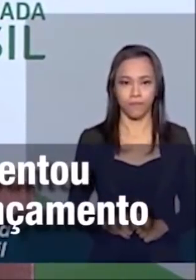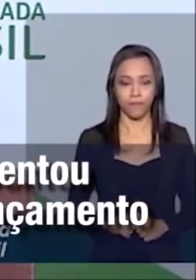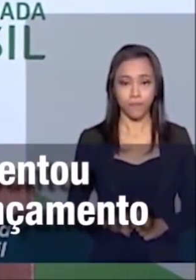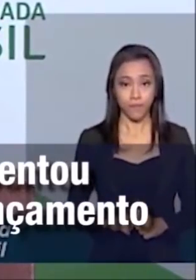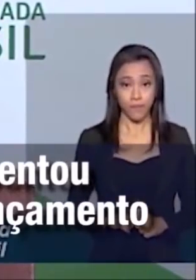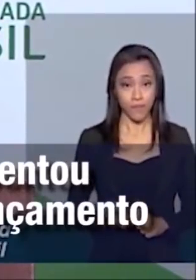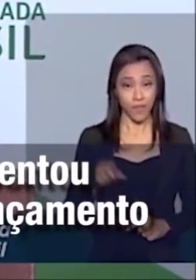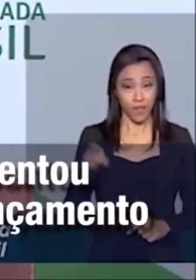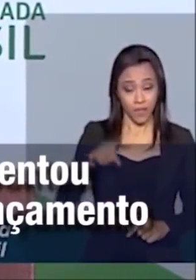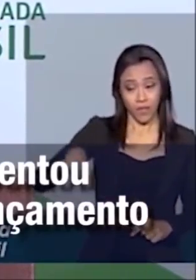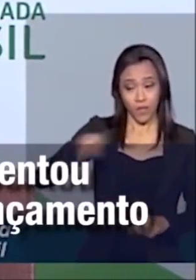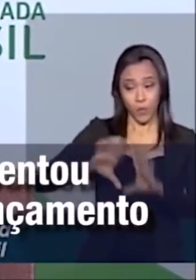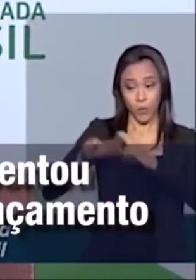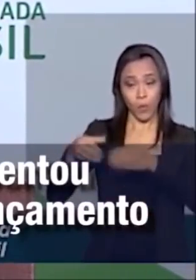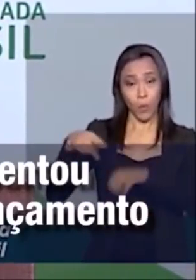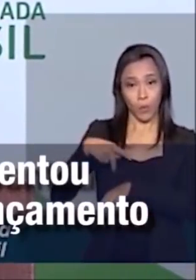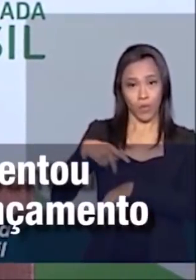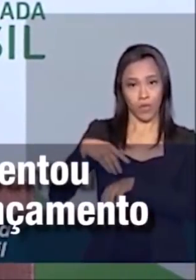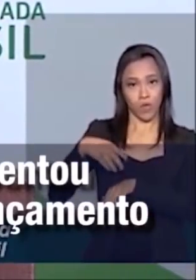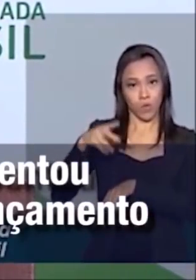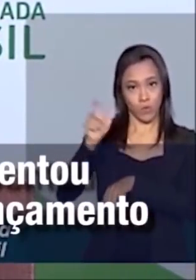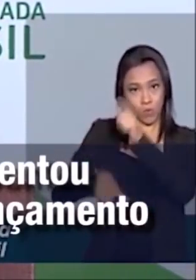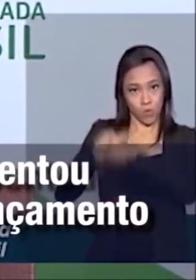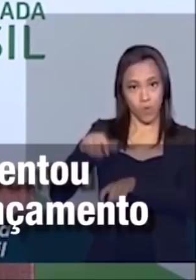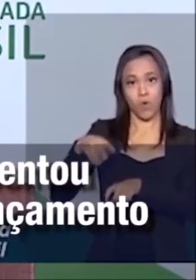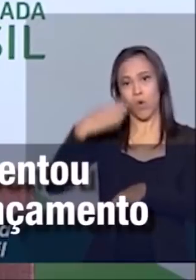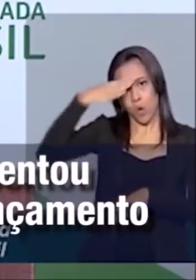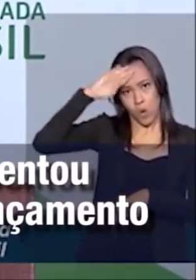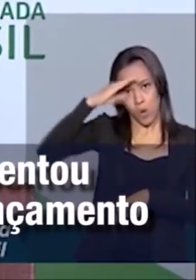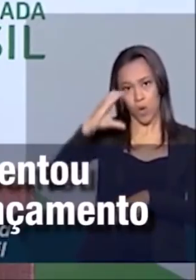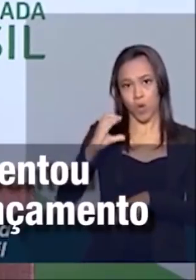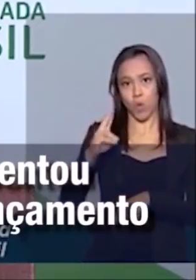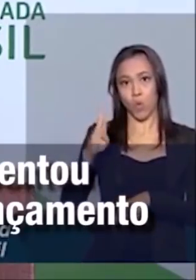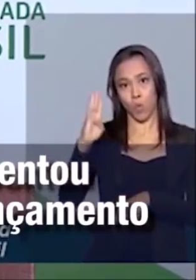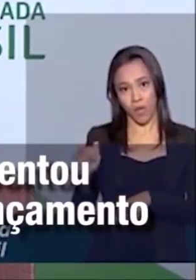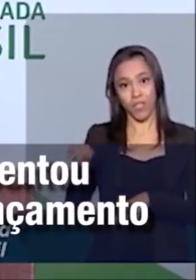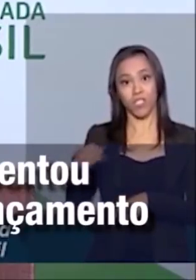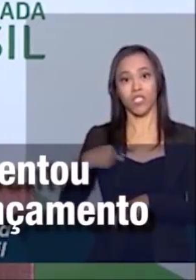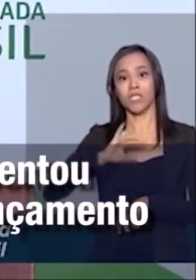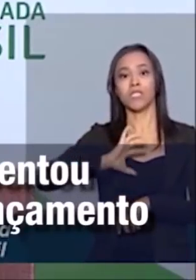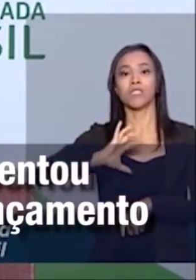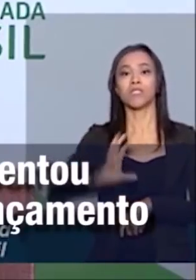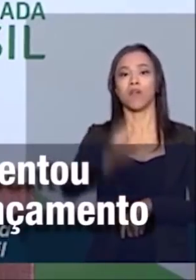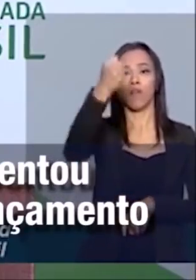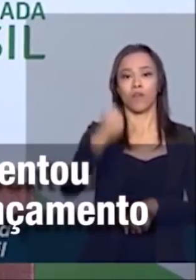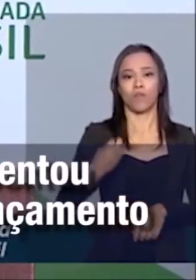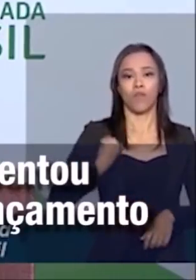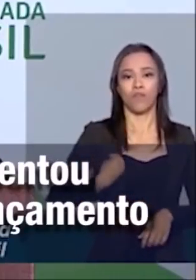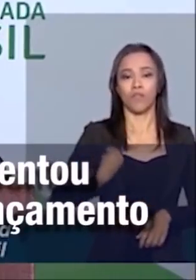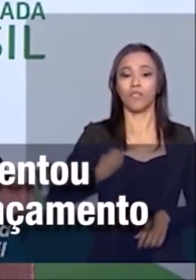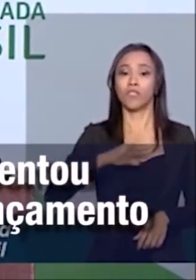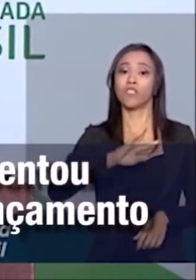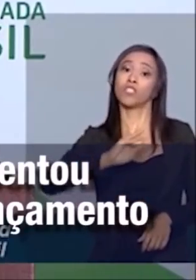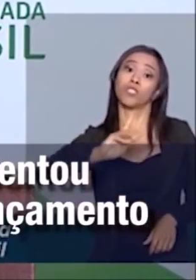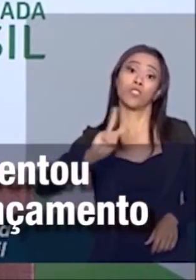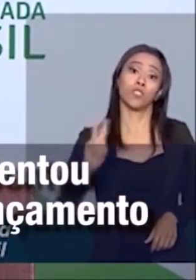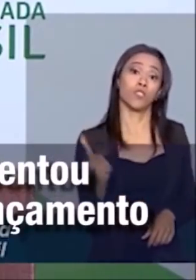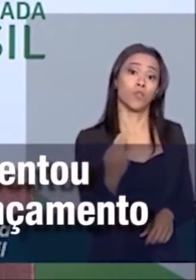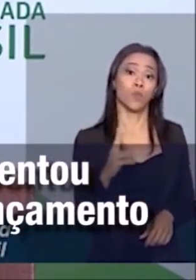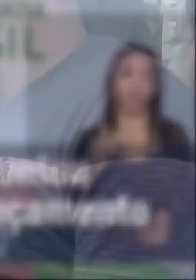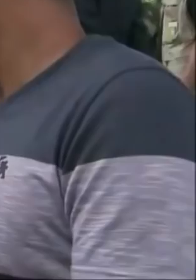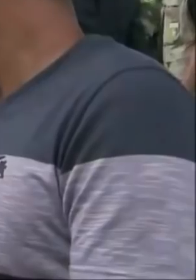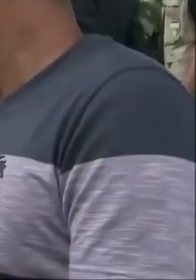Se os cubanos fossem tão bons assim, teriam salvado a vida de Hugo Chávez. Não deu